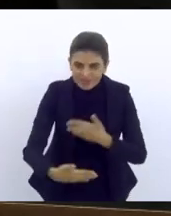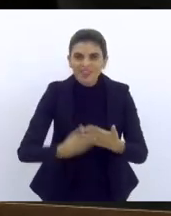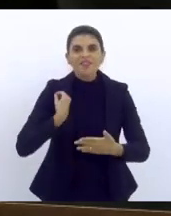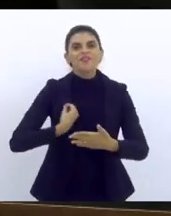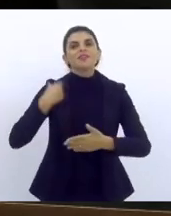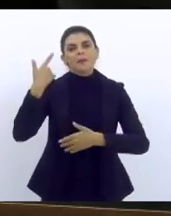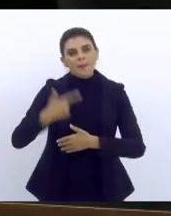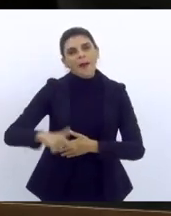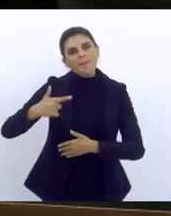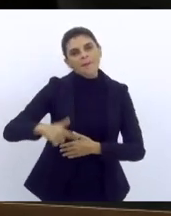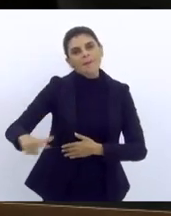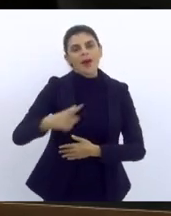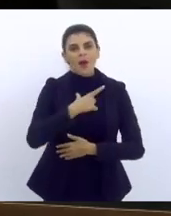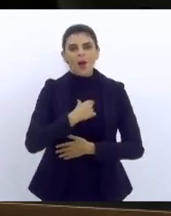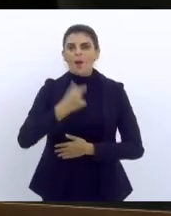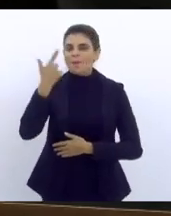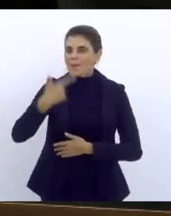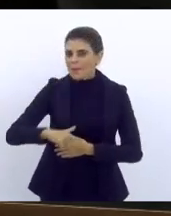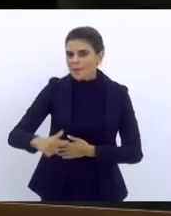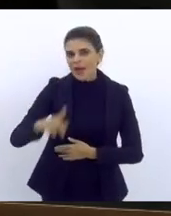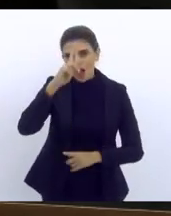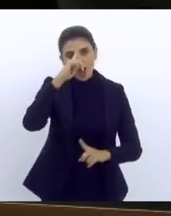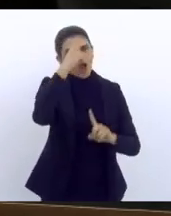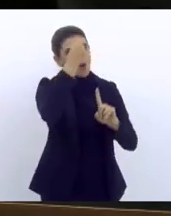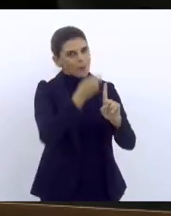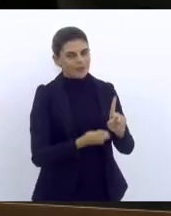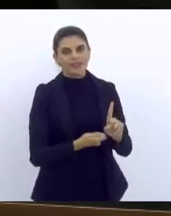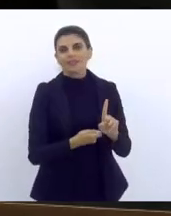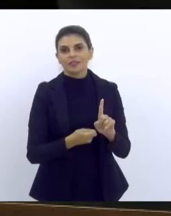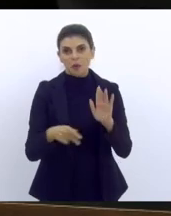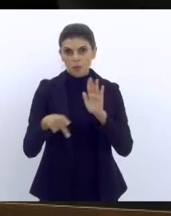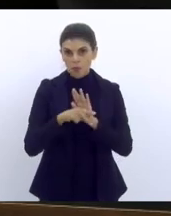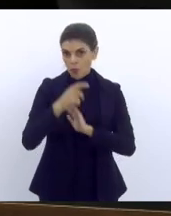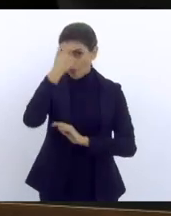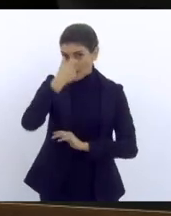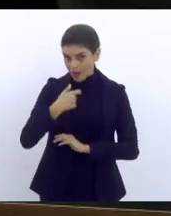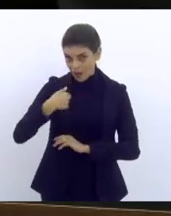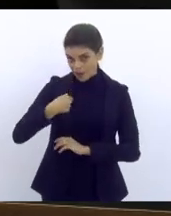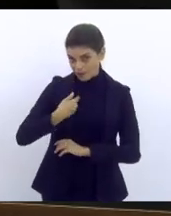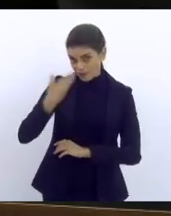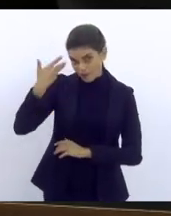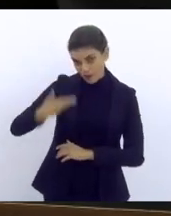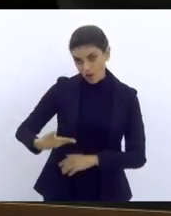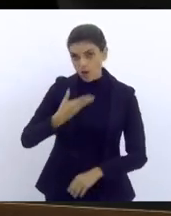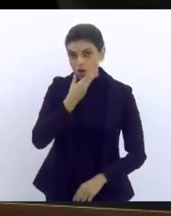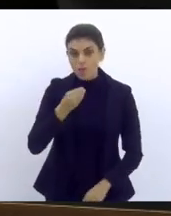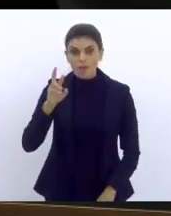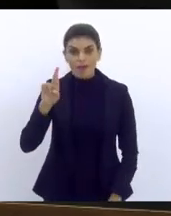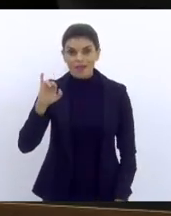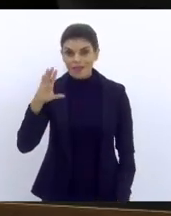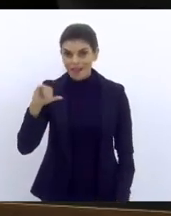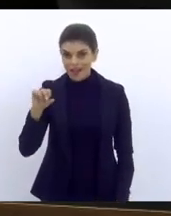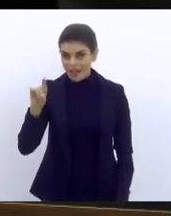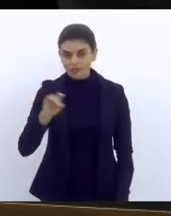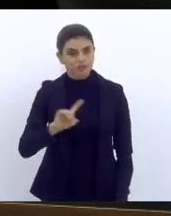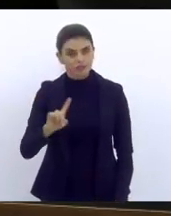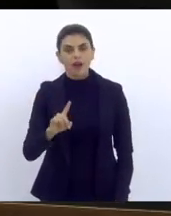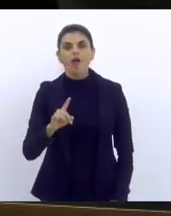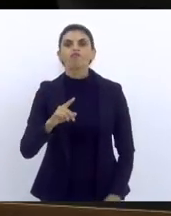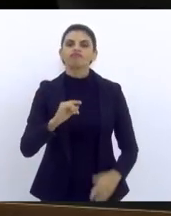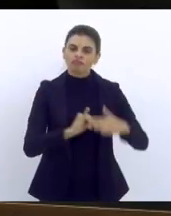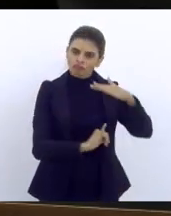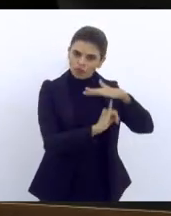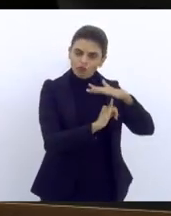mais medalhas, mais homenagens para o social, não para o Ricardo. Dizer que eu estou